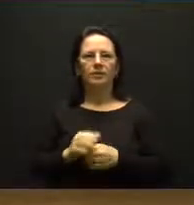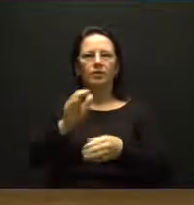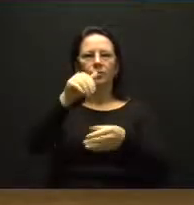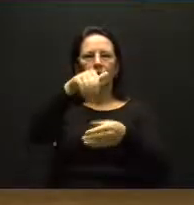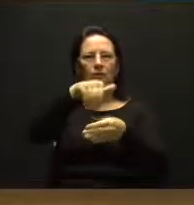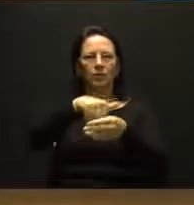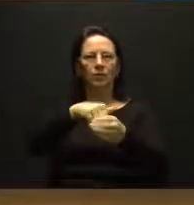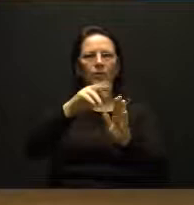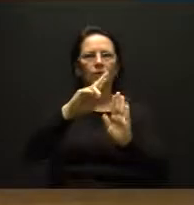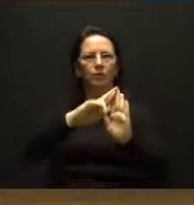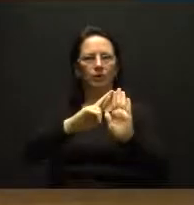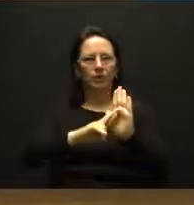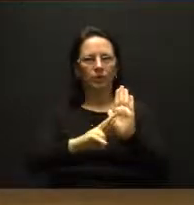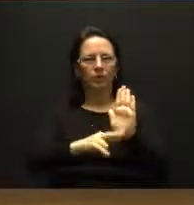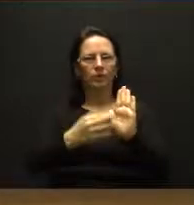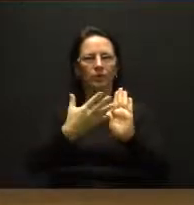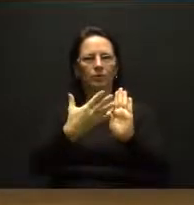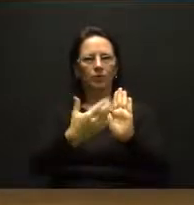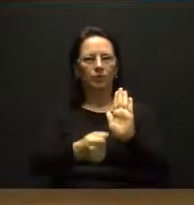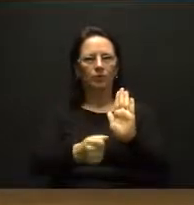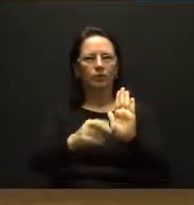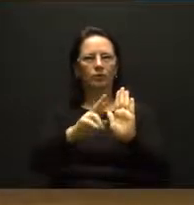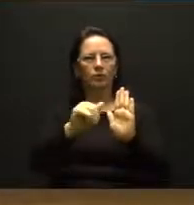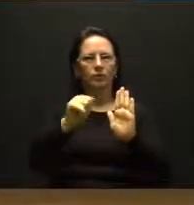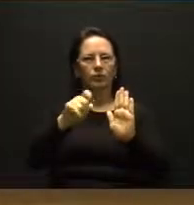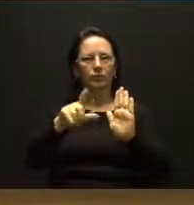ao requerimento do vereador rafael